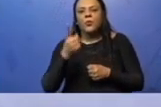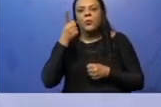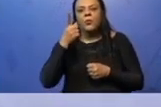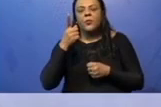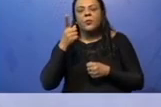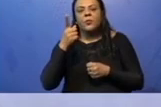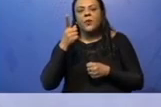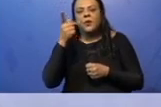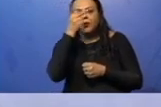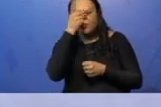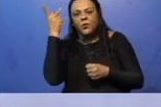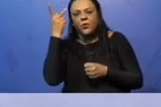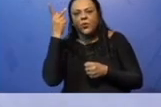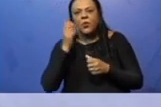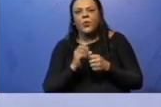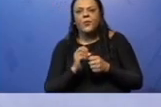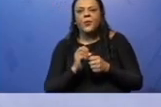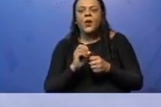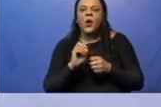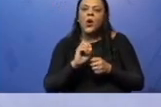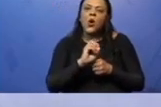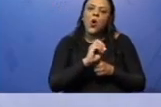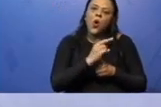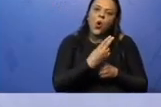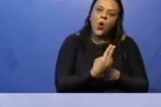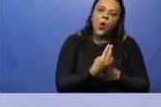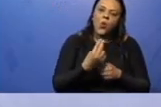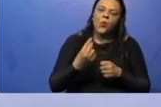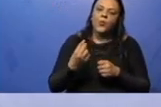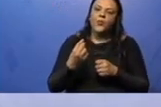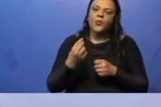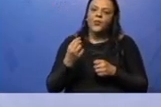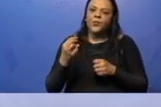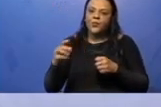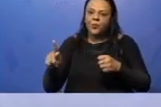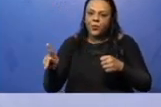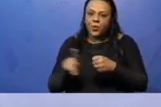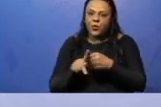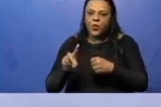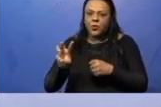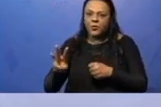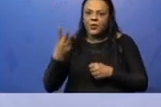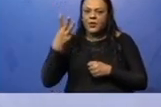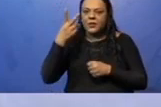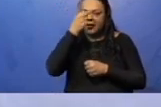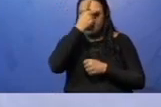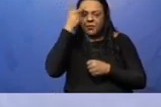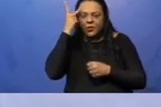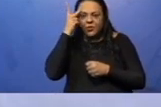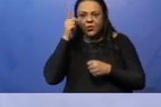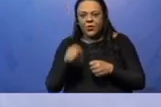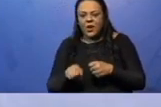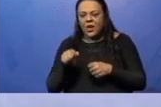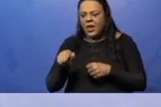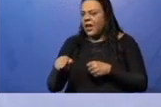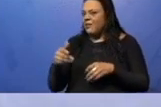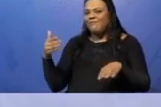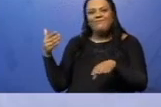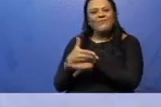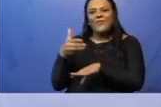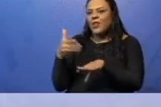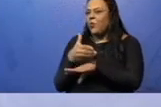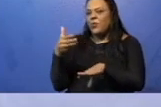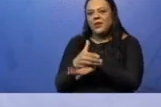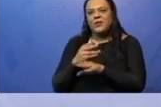da história, ou ele pode ser em terceira pessoa, quando o narrador ele não participa da história. E aí, Ele pode ser